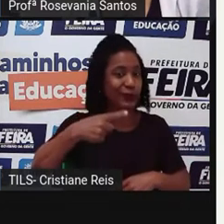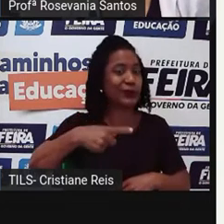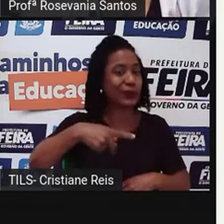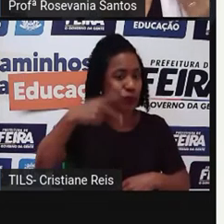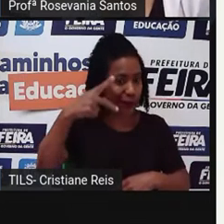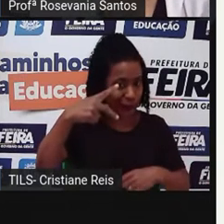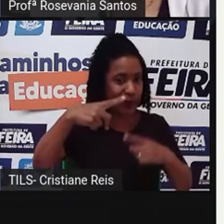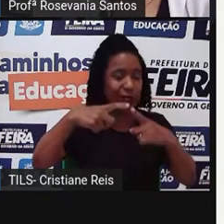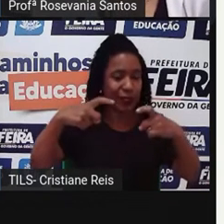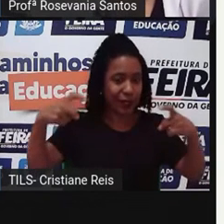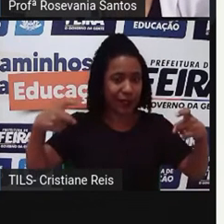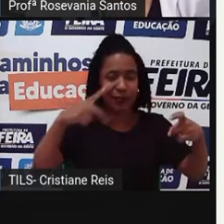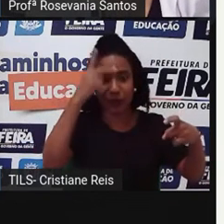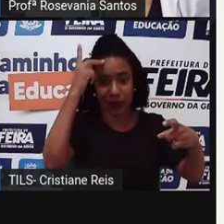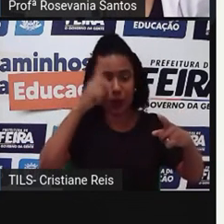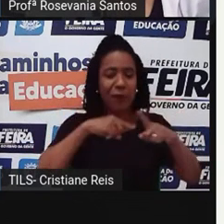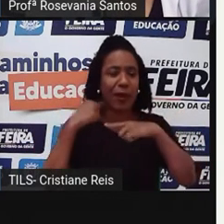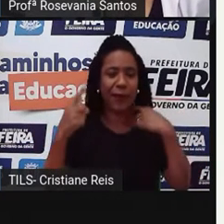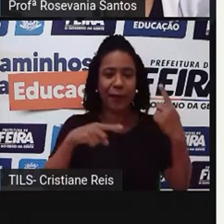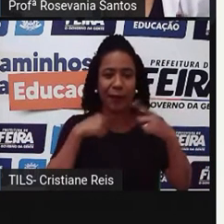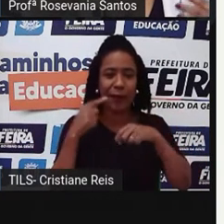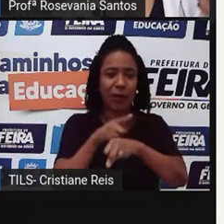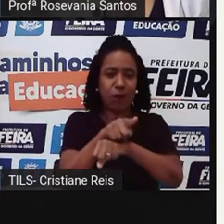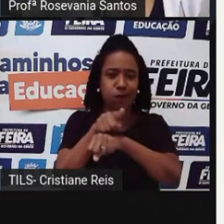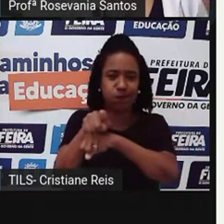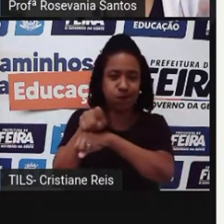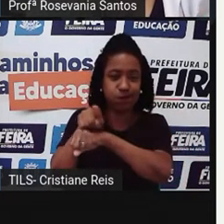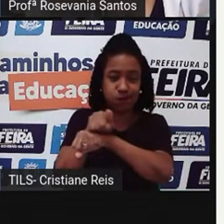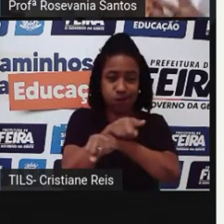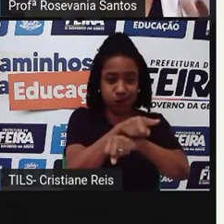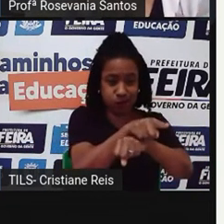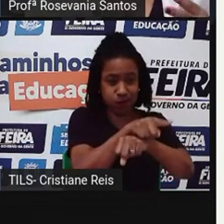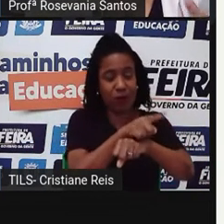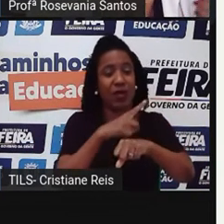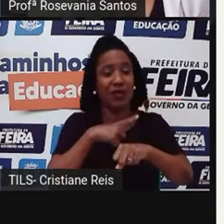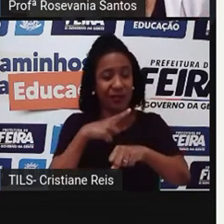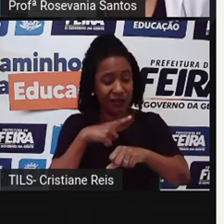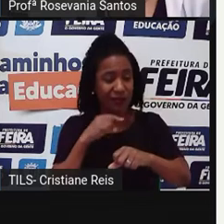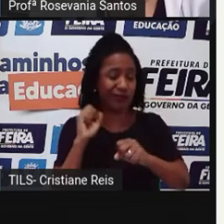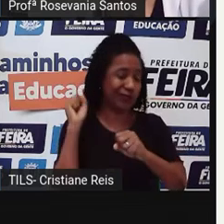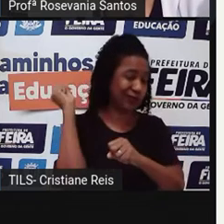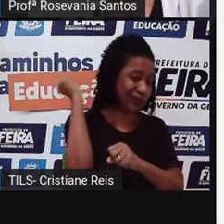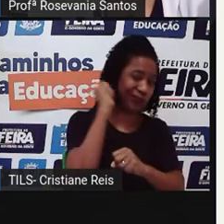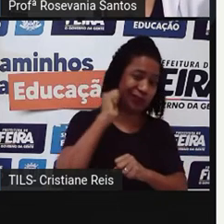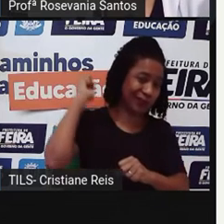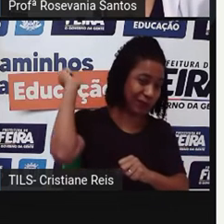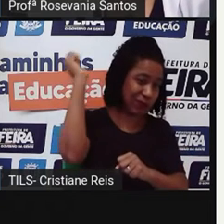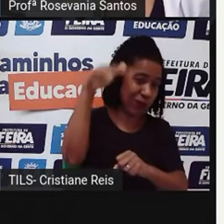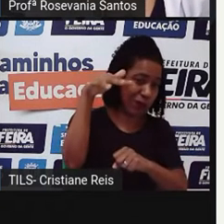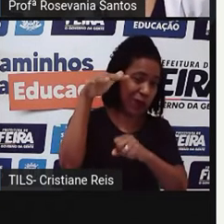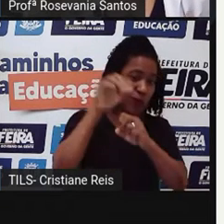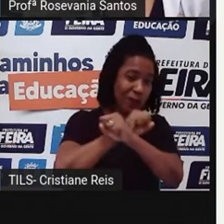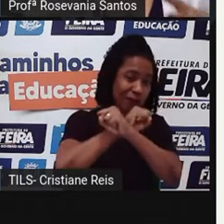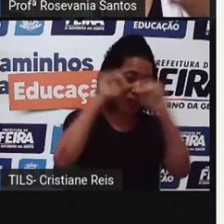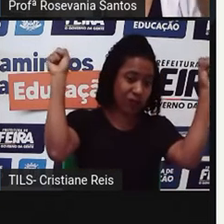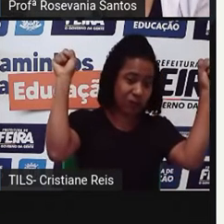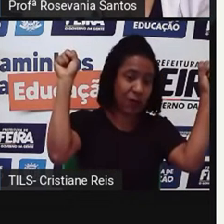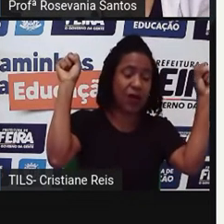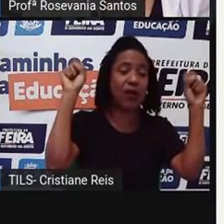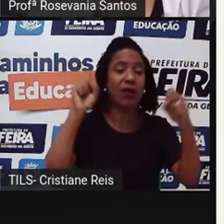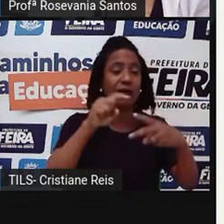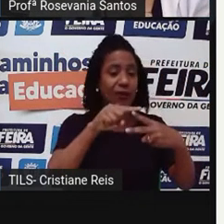as perdas e ainda, né, as bombas atômicas, toda aquela questão da geopolítica, né, da Segunda Guerra Mundial,